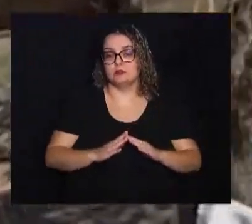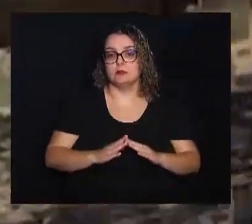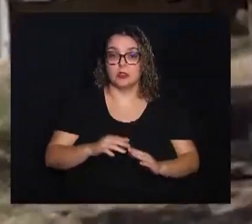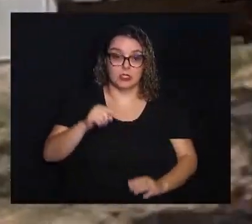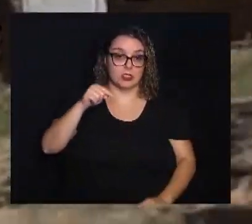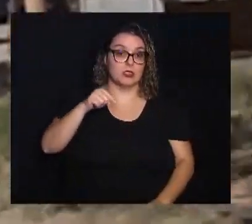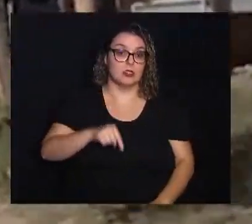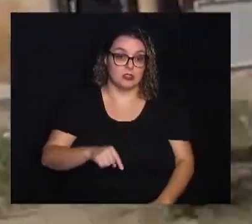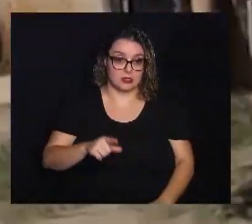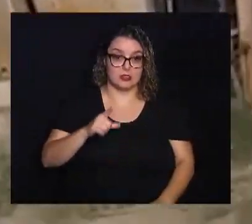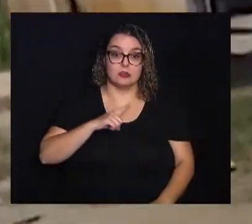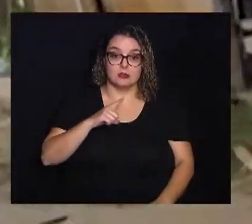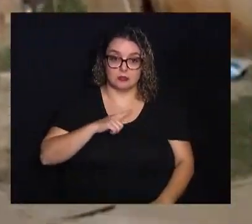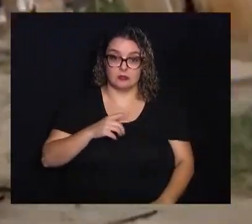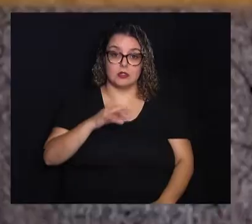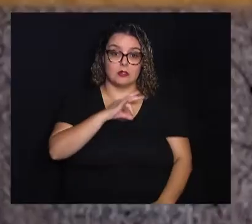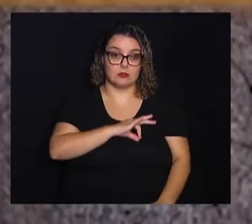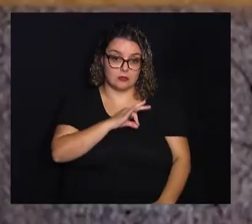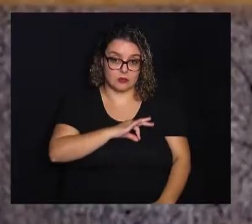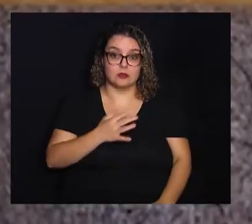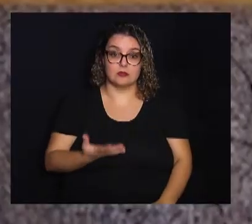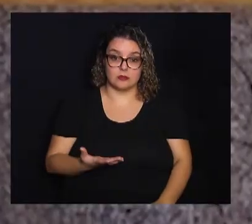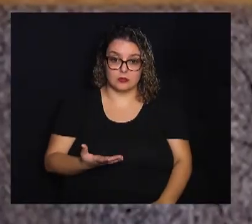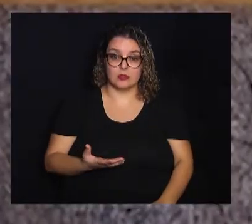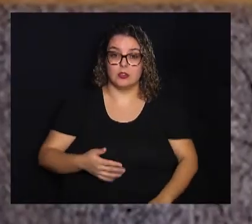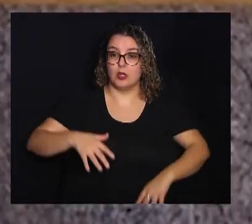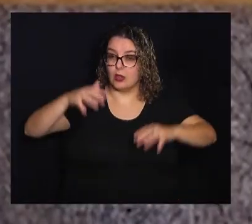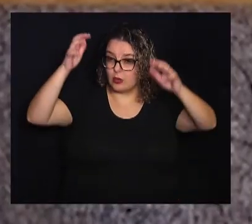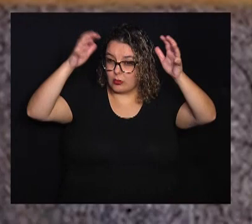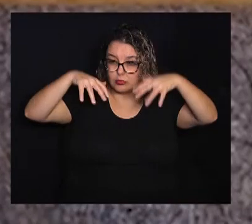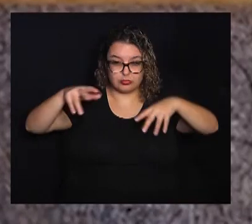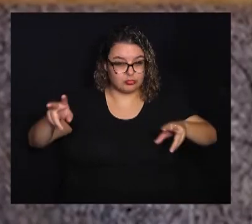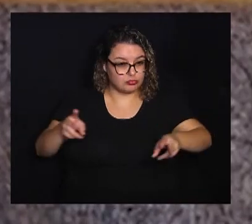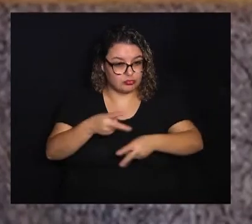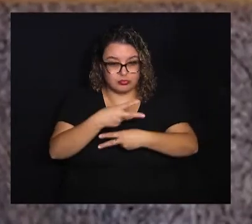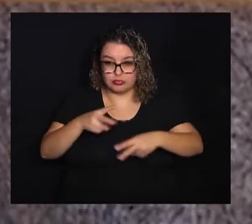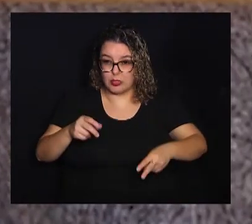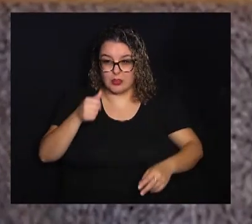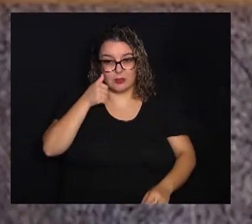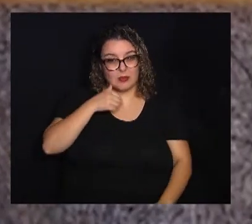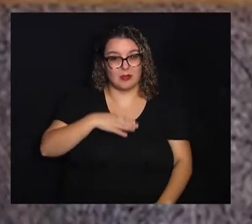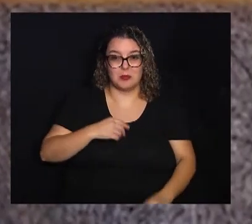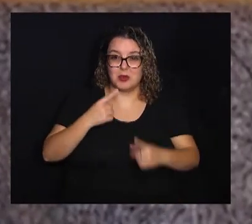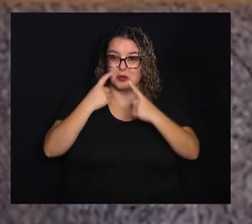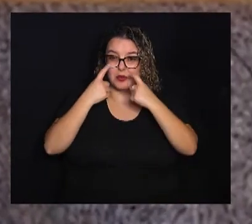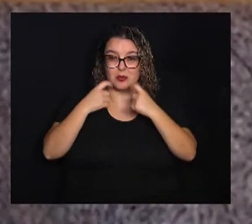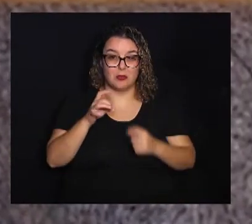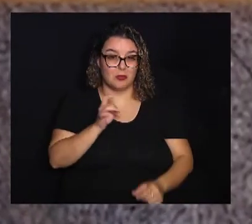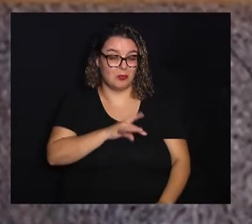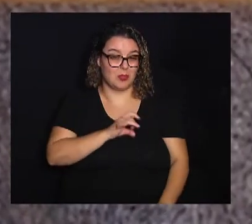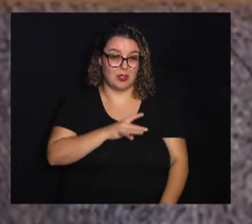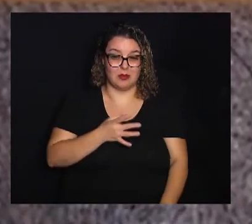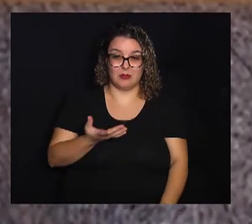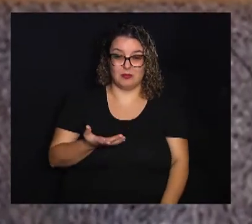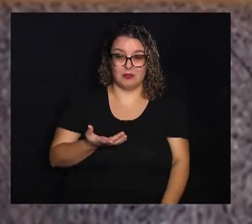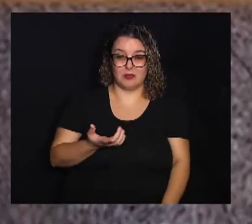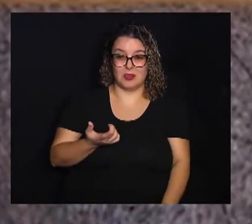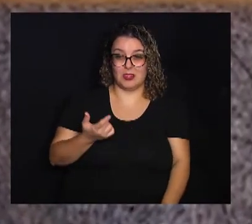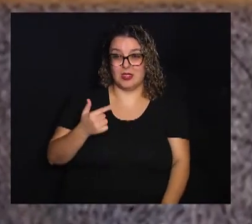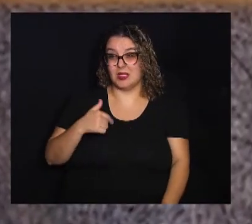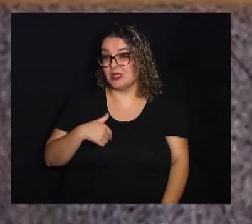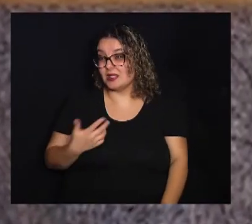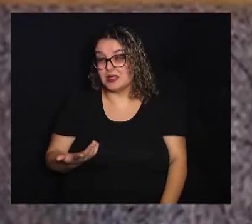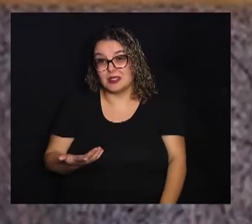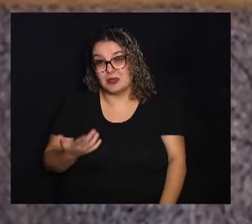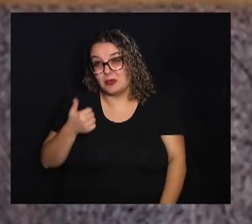gente tira também o nosso sustento. Quando chove forte, com vento, minhas filhas ficam tudo chorando. E eu como mãe não sei nem como